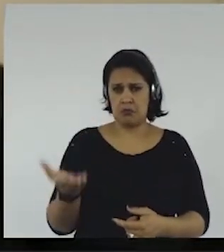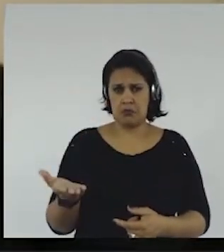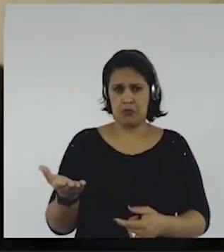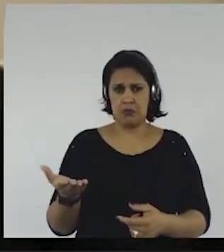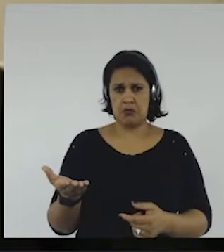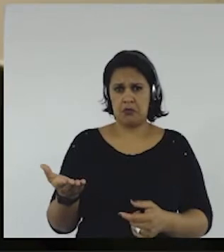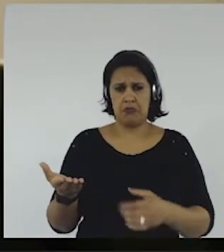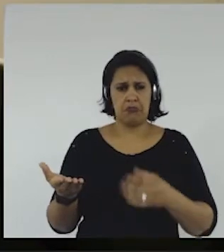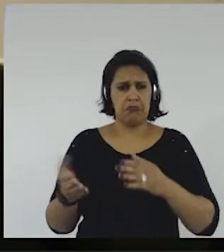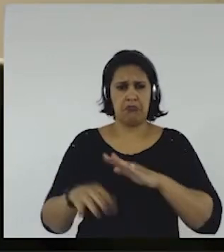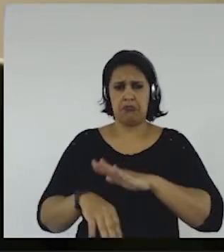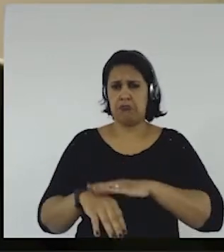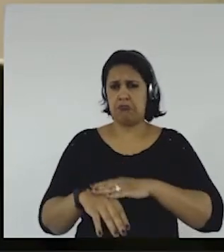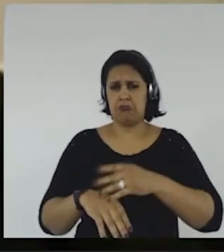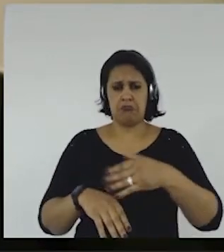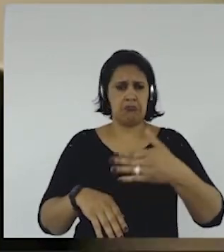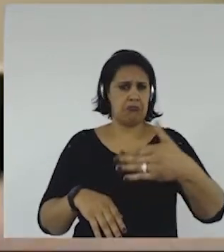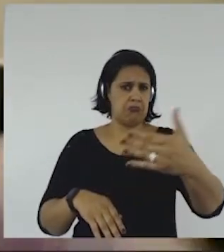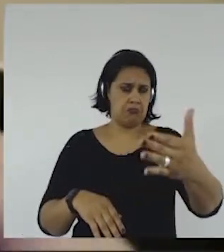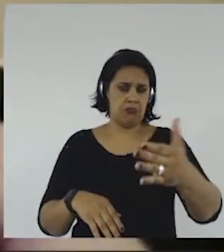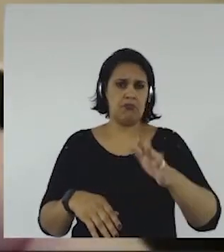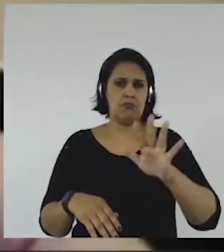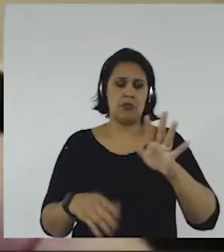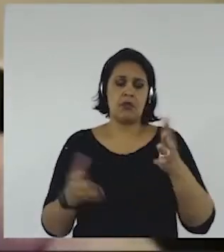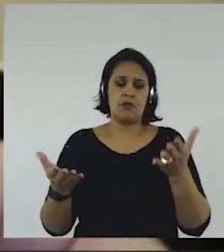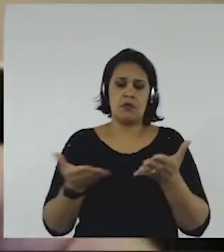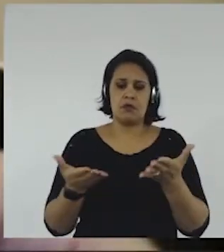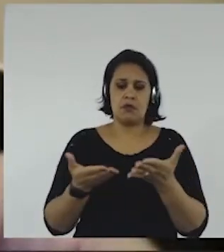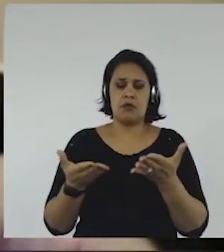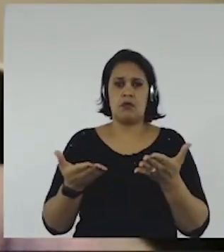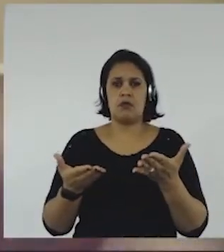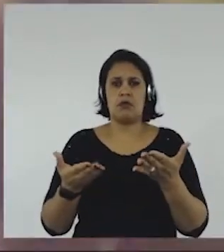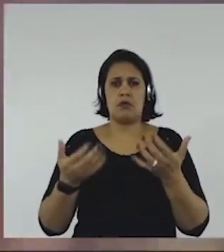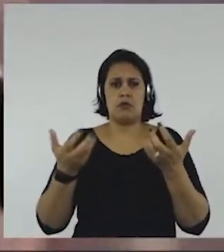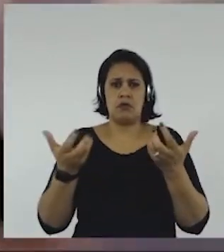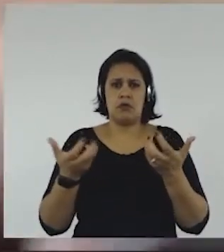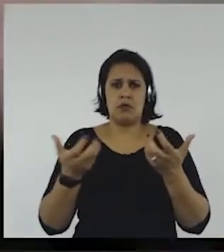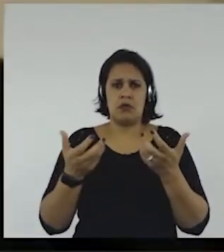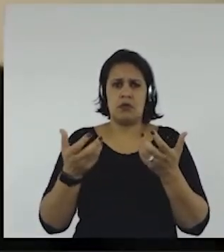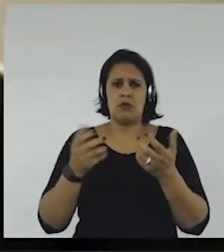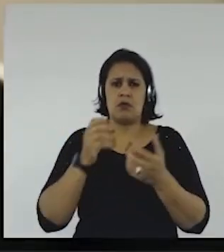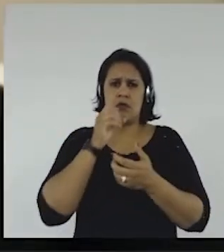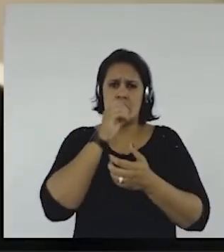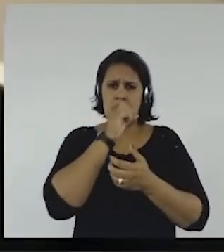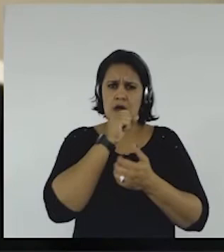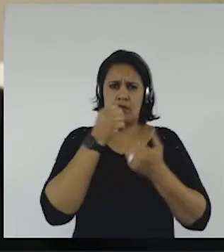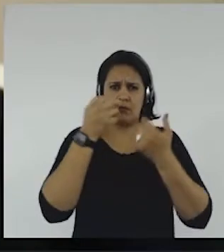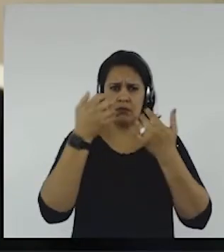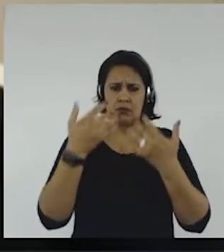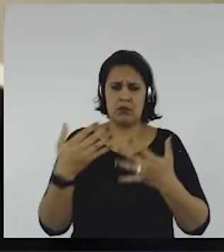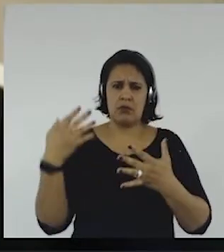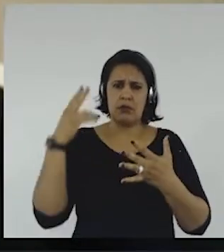E gostaria de fazer menção a isso, um pequeno e breve intercurso ou início histórico